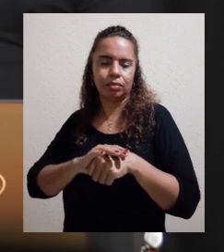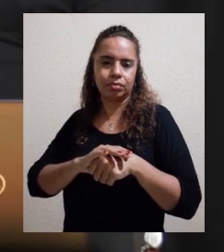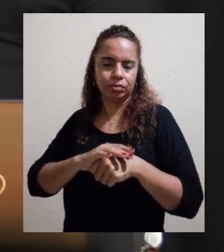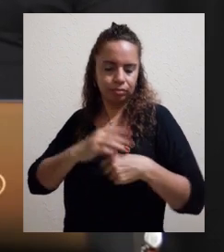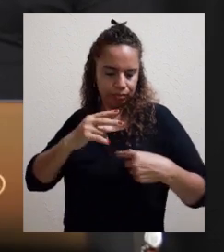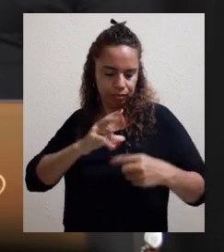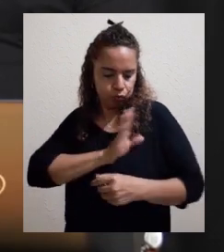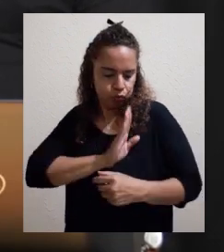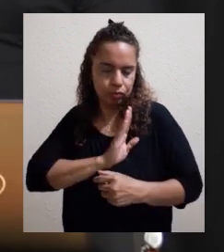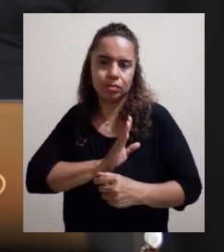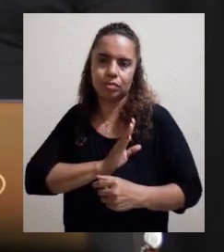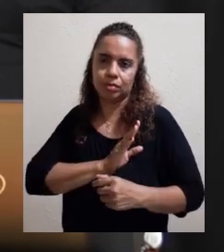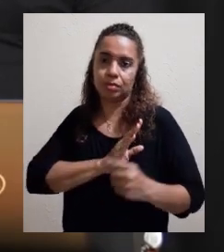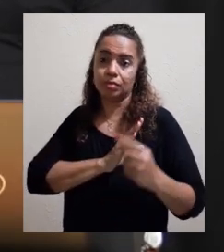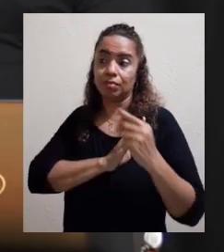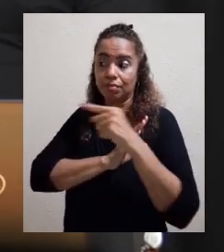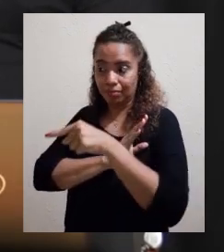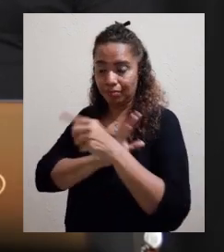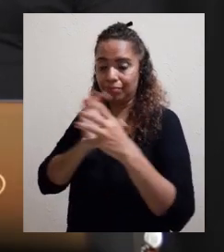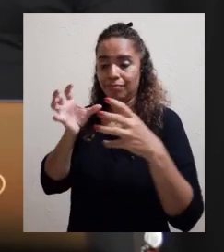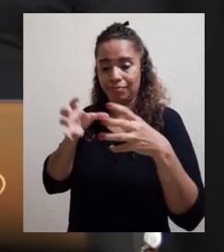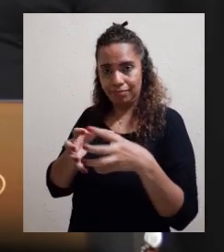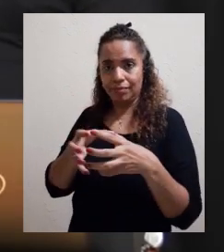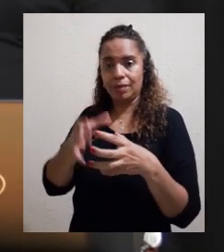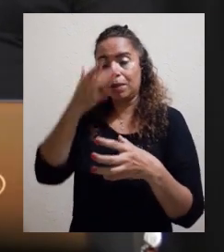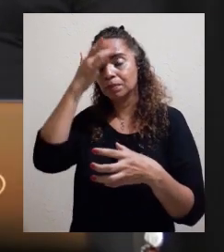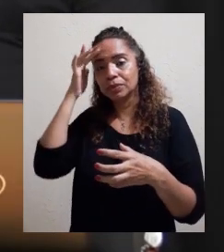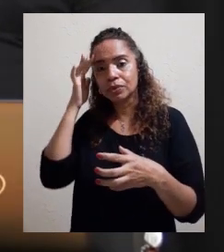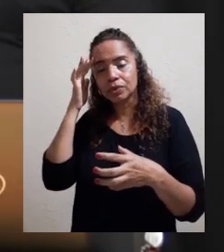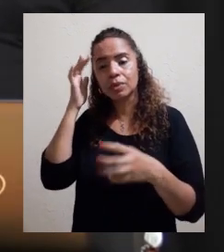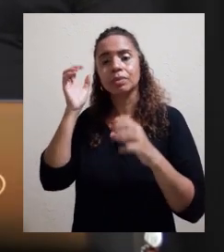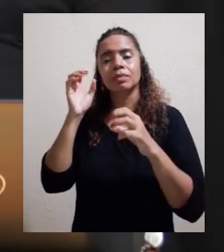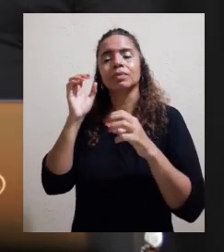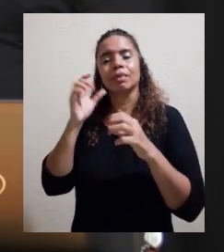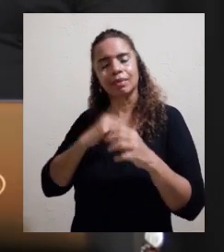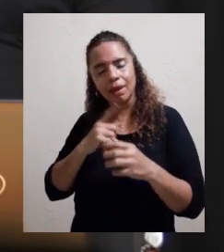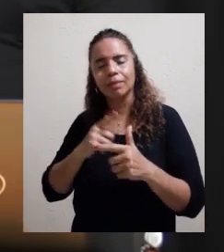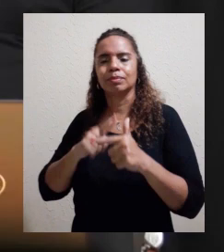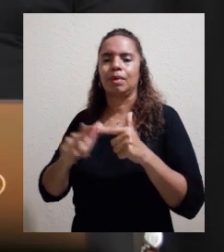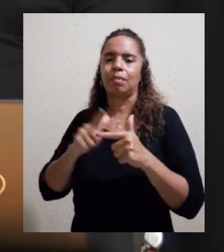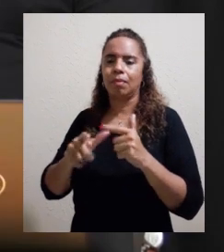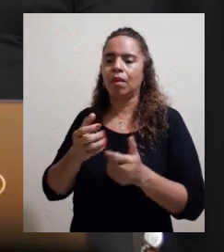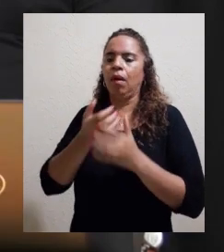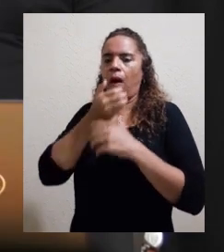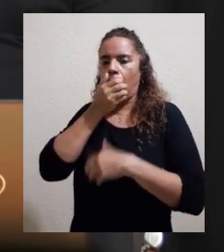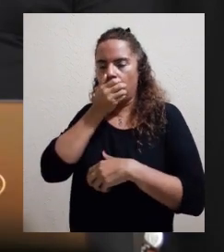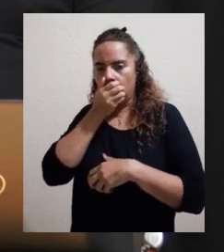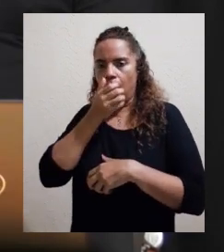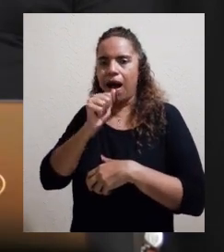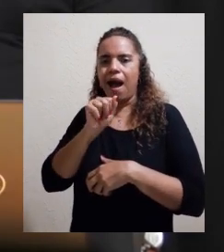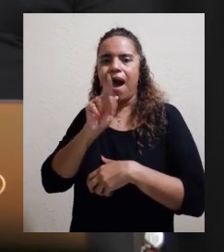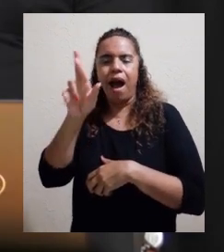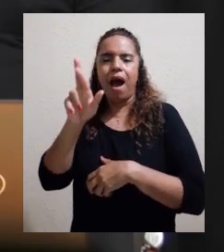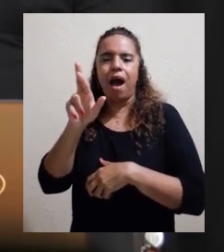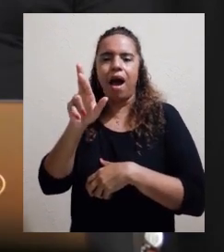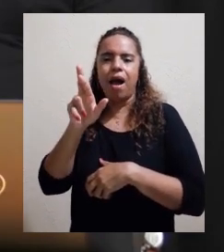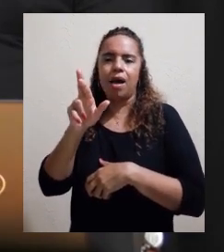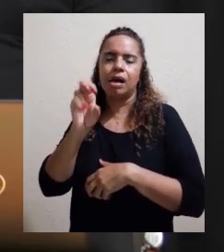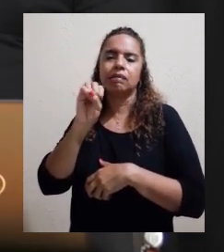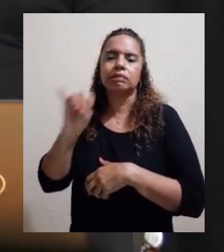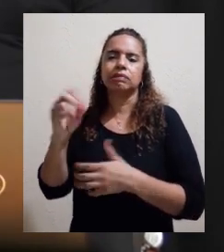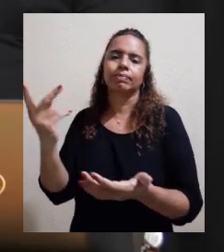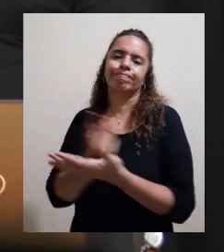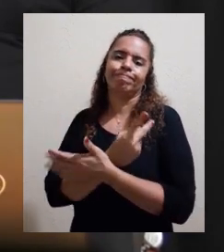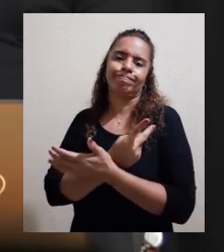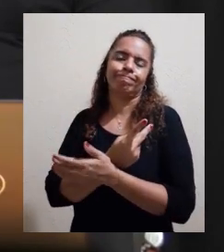infartou, esses pacientes, eles costumam descompensar as funções respiratória e cardíaca quando tem